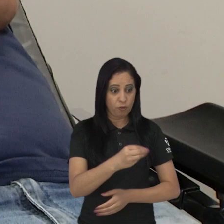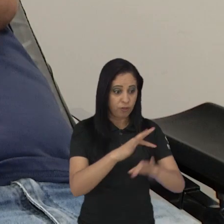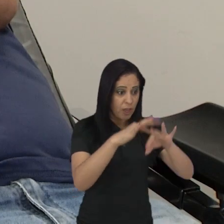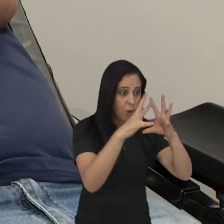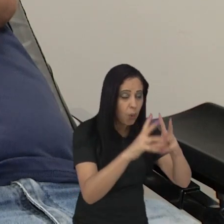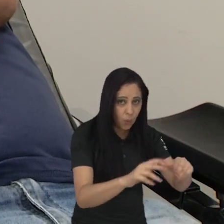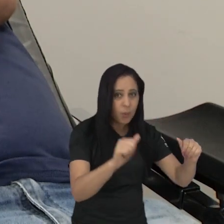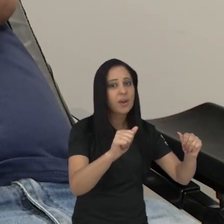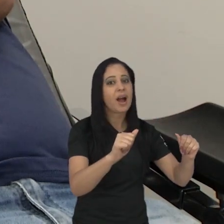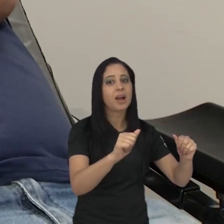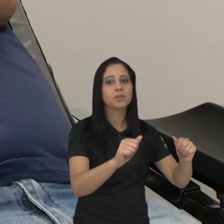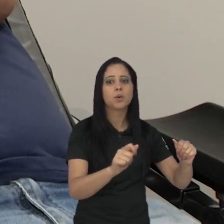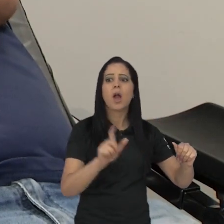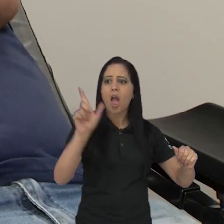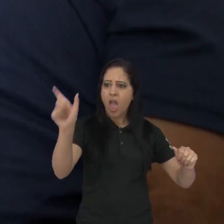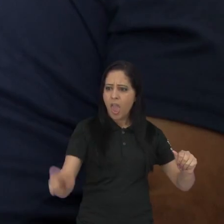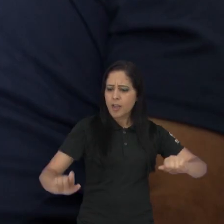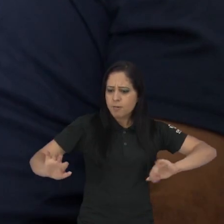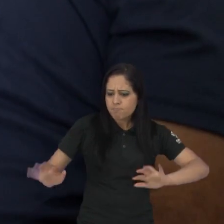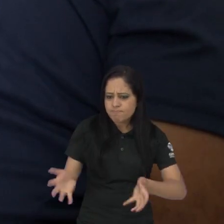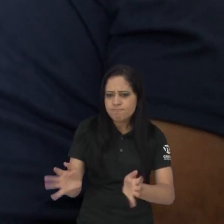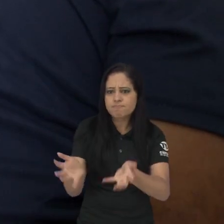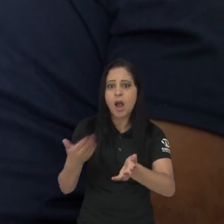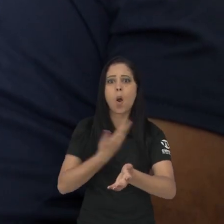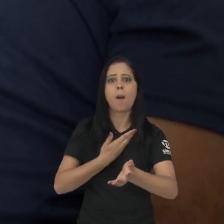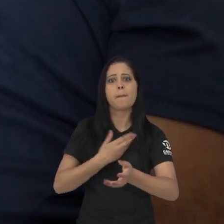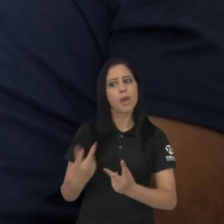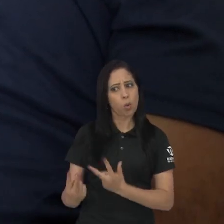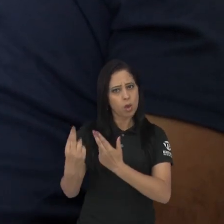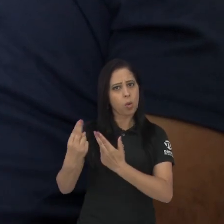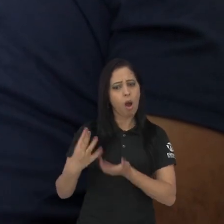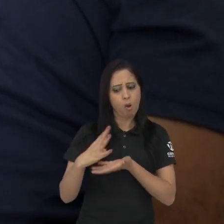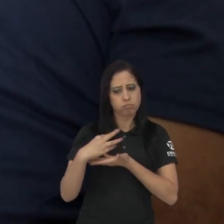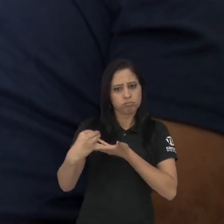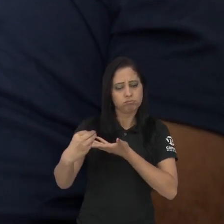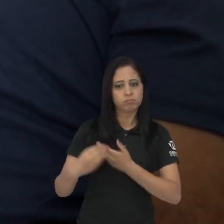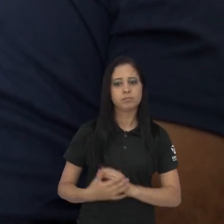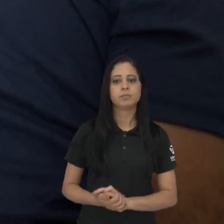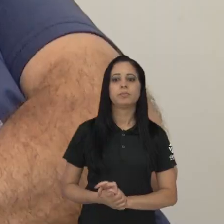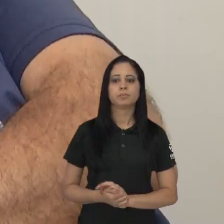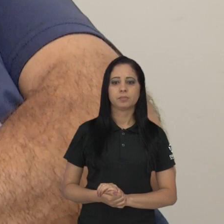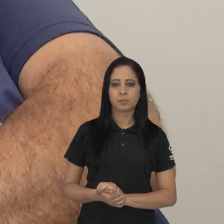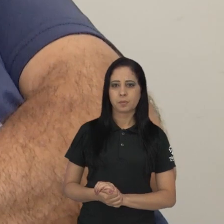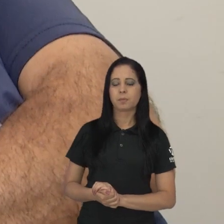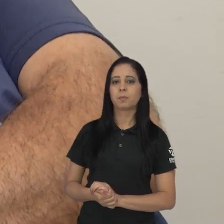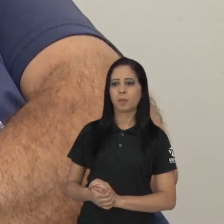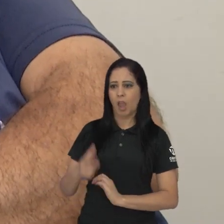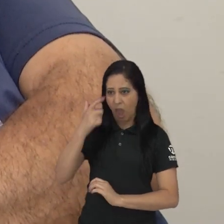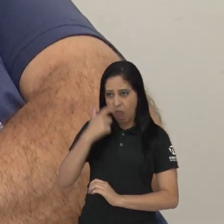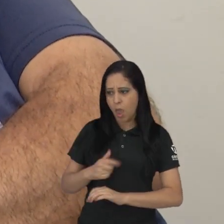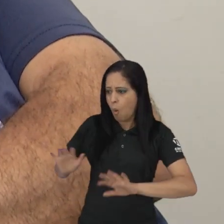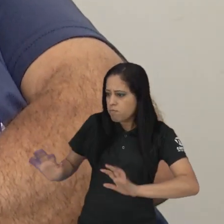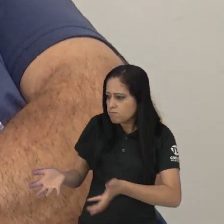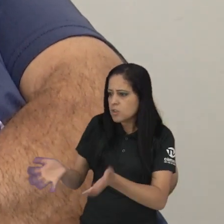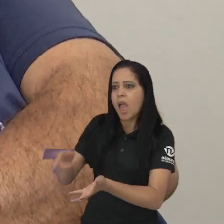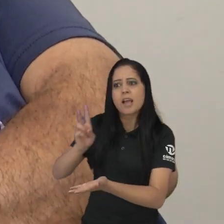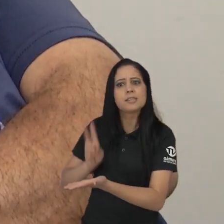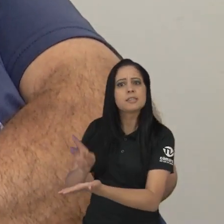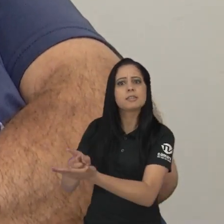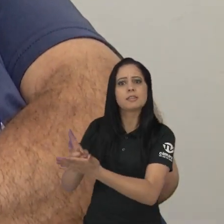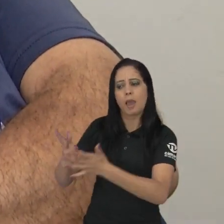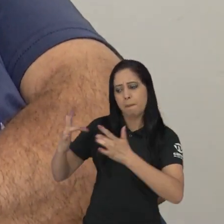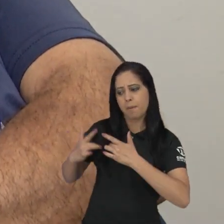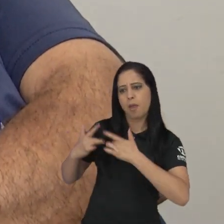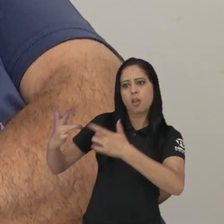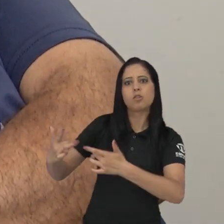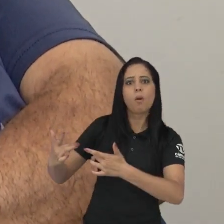o filho curado, ele incentiva todos os amigos a repetirem o mesmo gesto. Incentivo muito meus amigos a doar sangue. Falo sempre